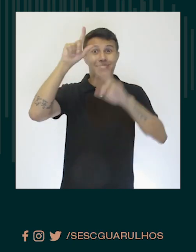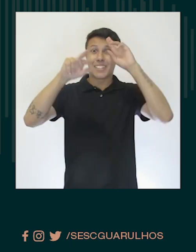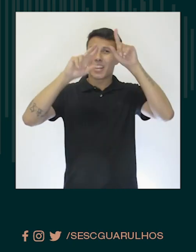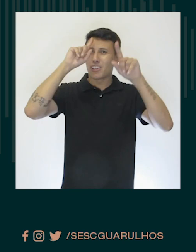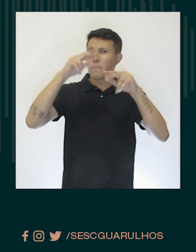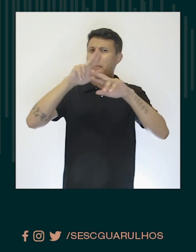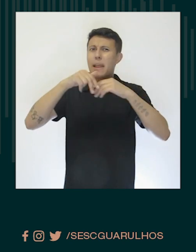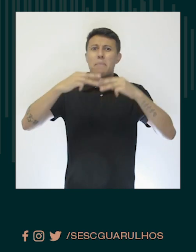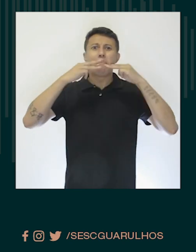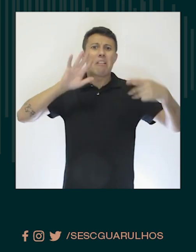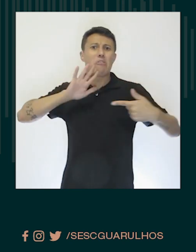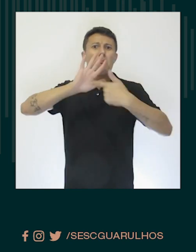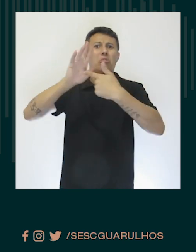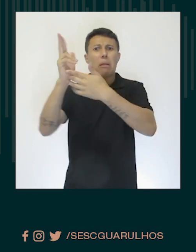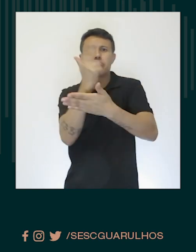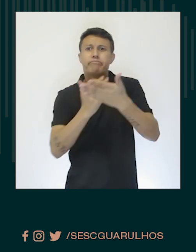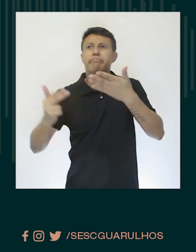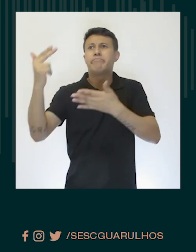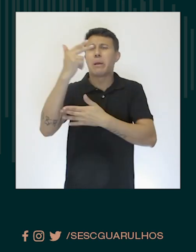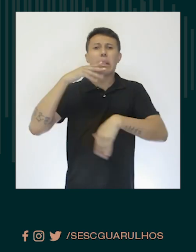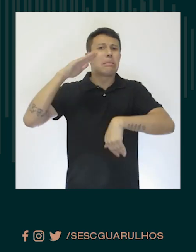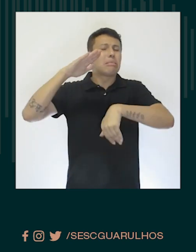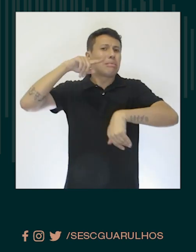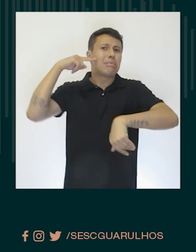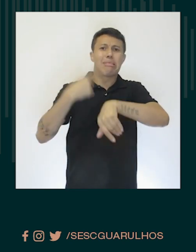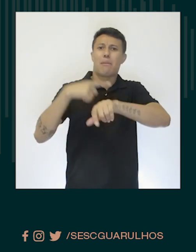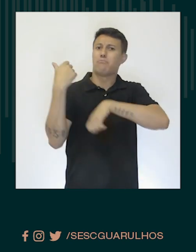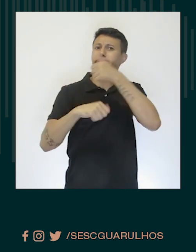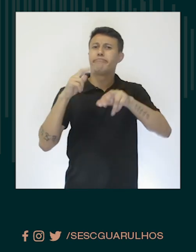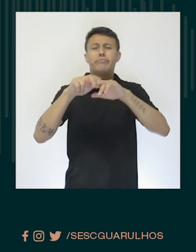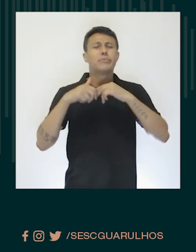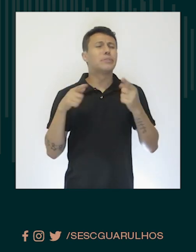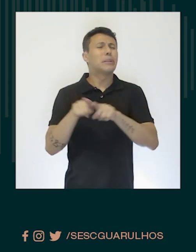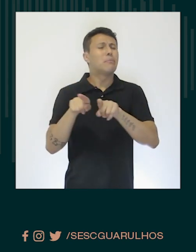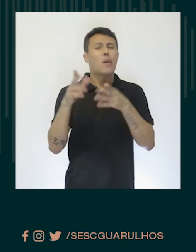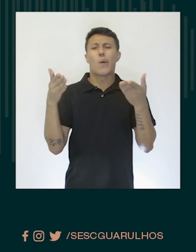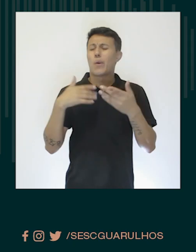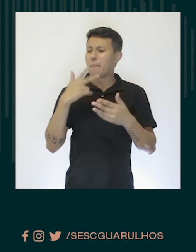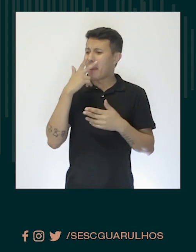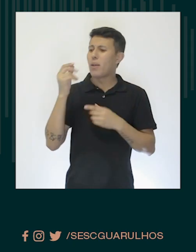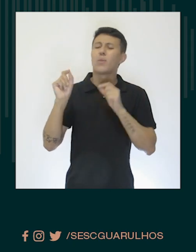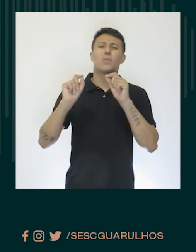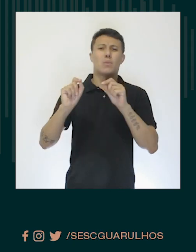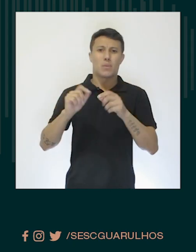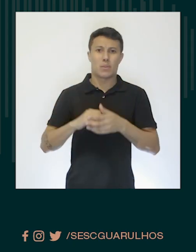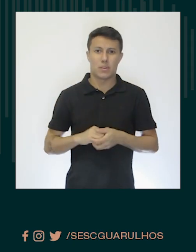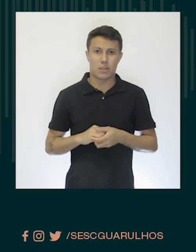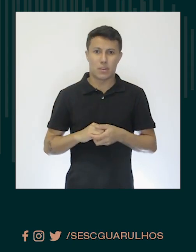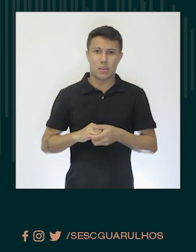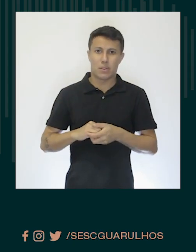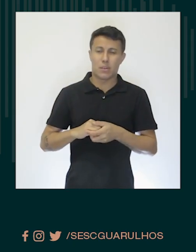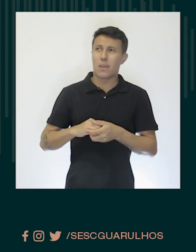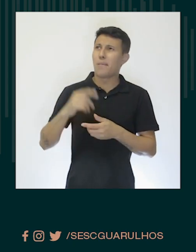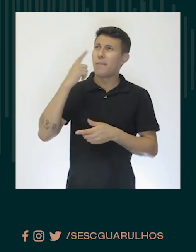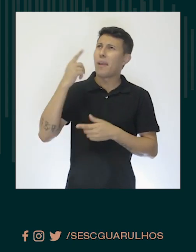sem uma mensagem forte. Então os tempos mudaram, né? Isso é muito louco. Por isso que hoje a gente percebe que o Manifest